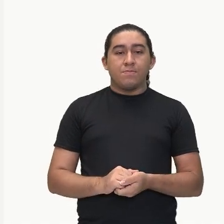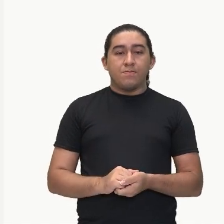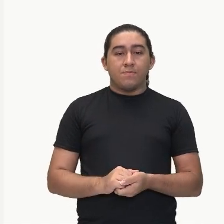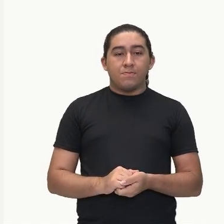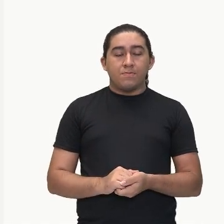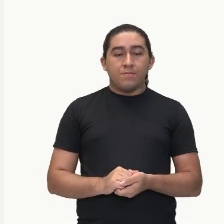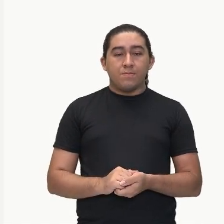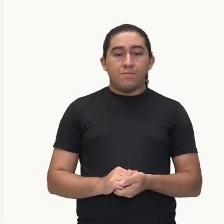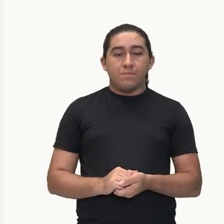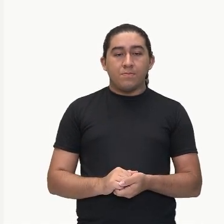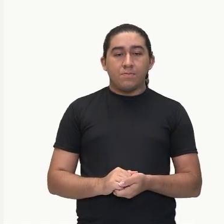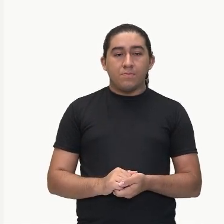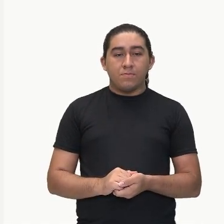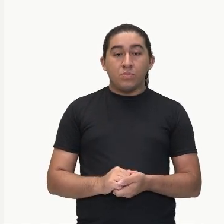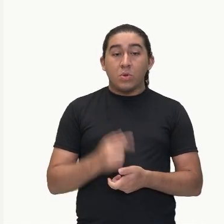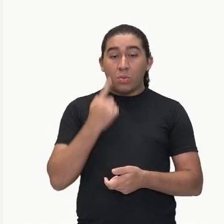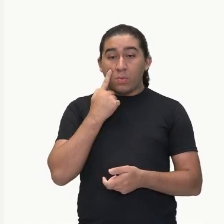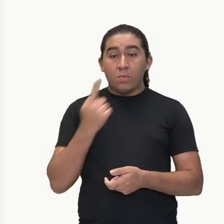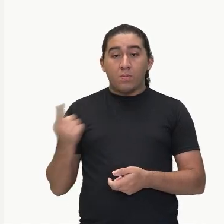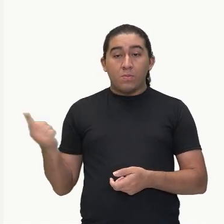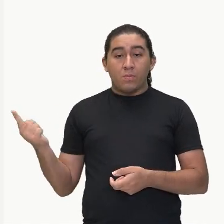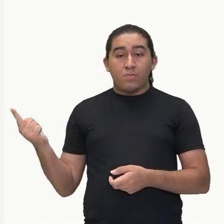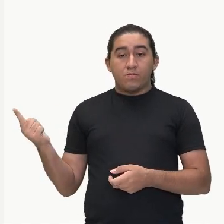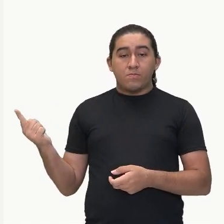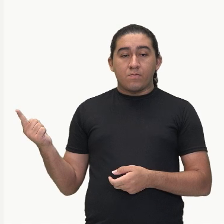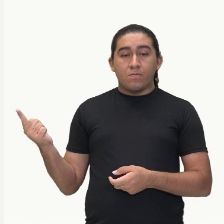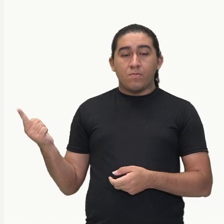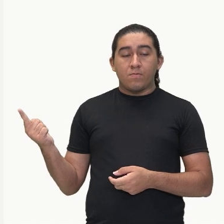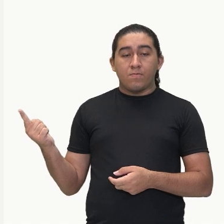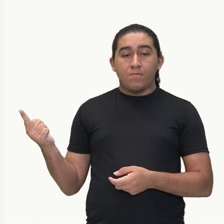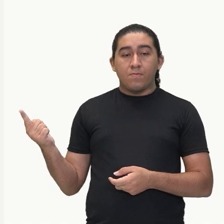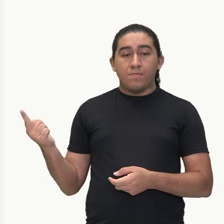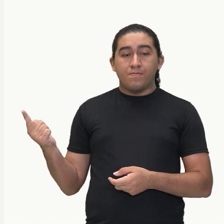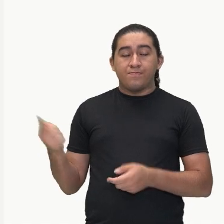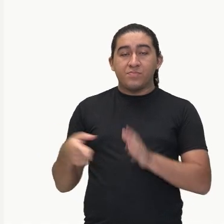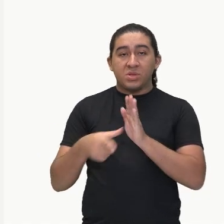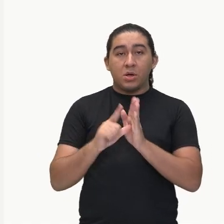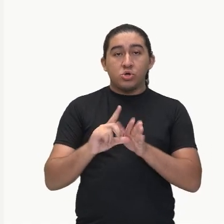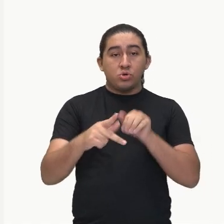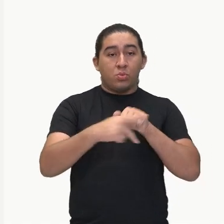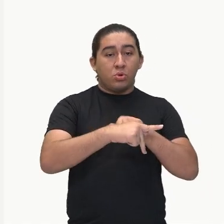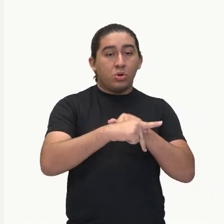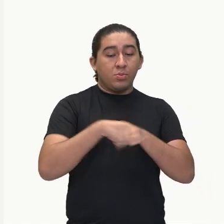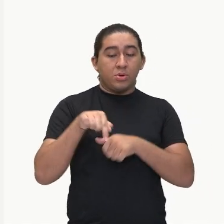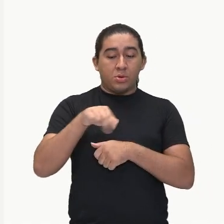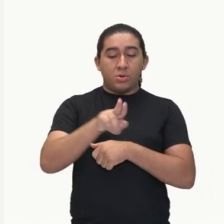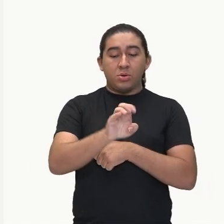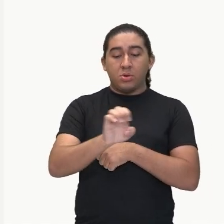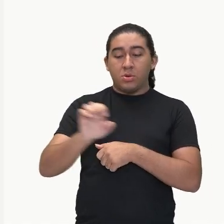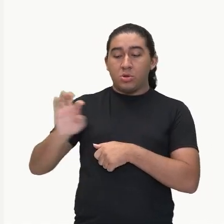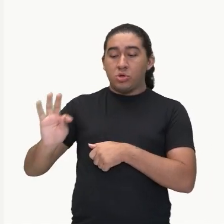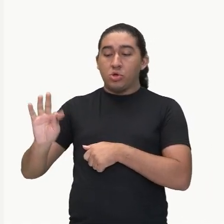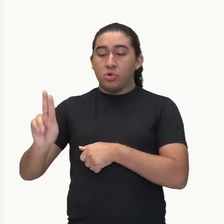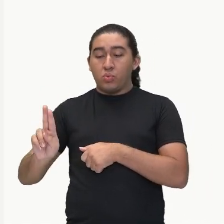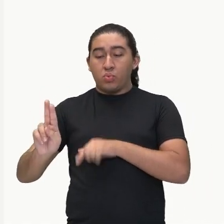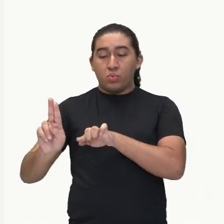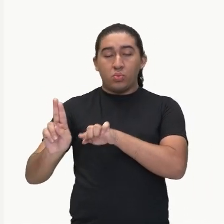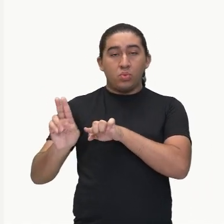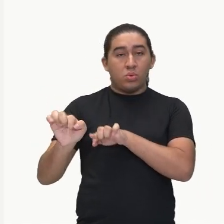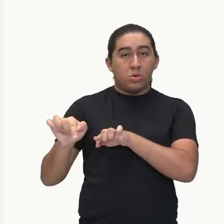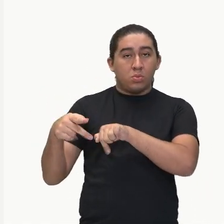Foste tu. Olha aí. O antecedente do pronome que é tu. O pronome